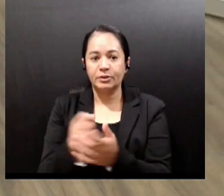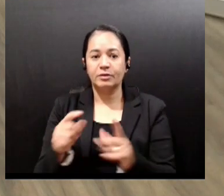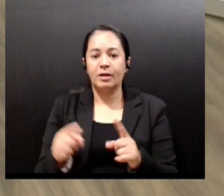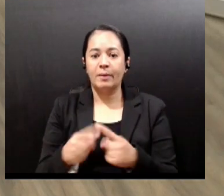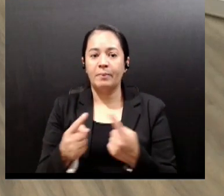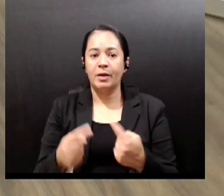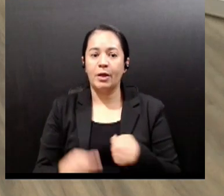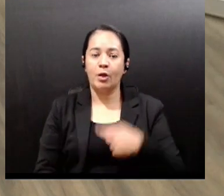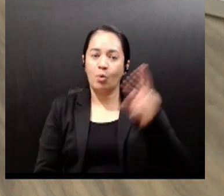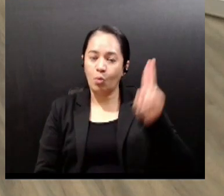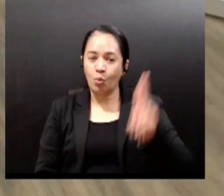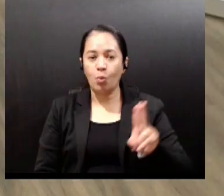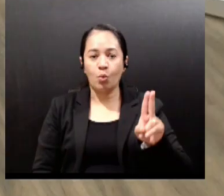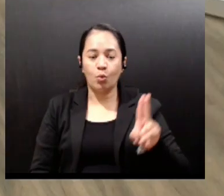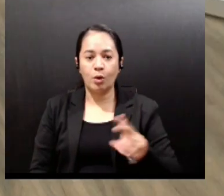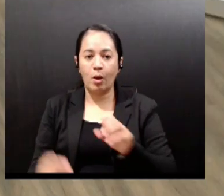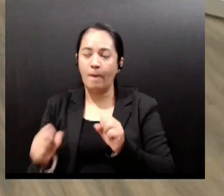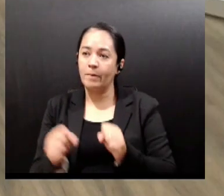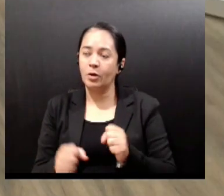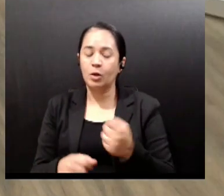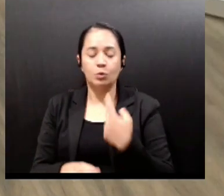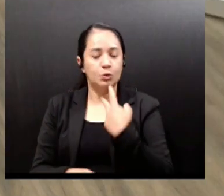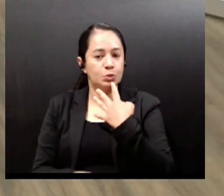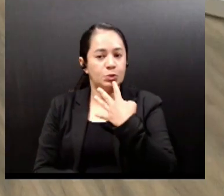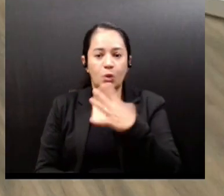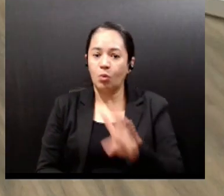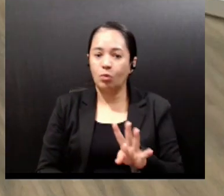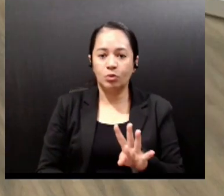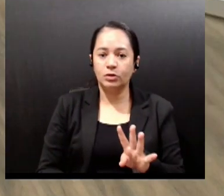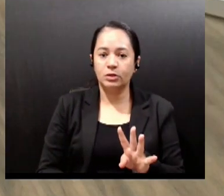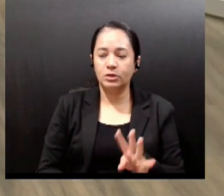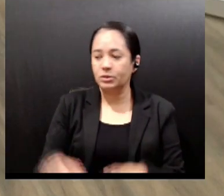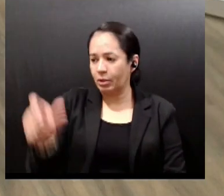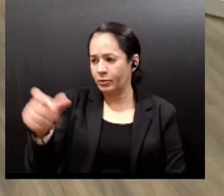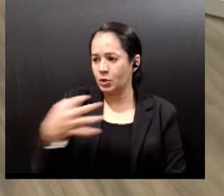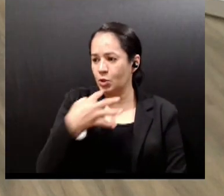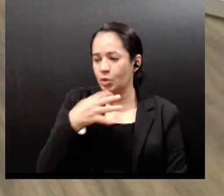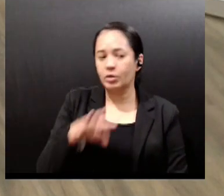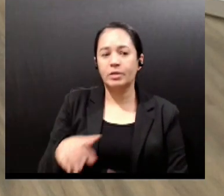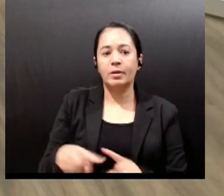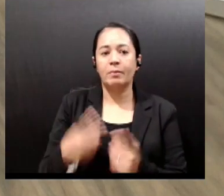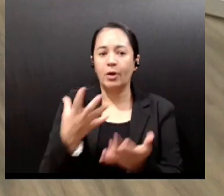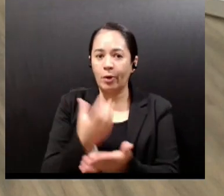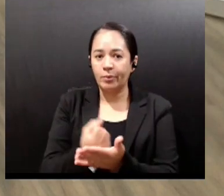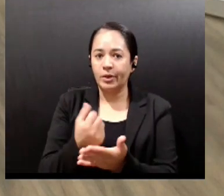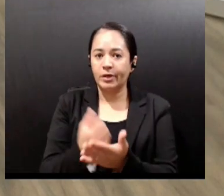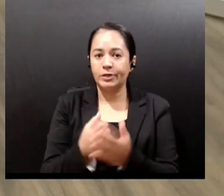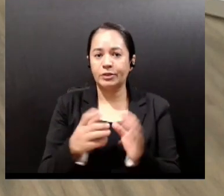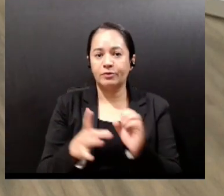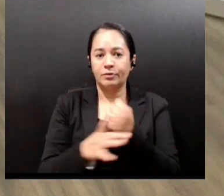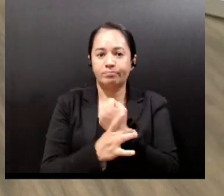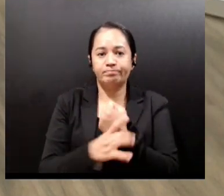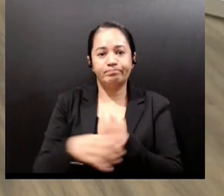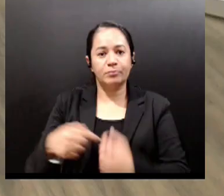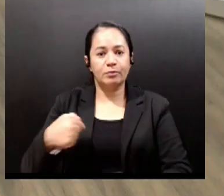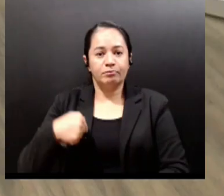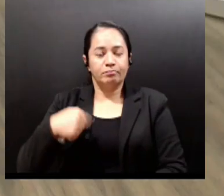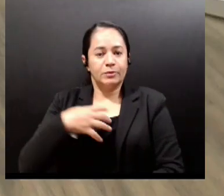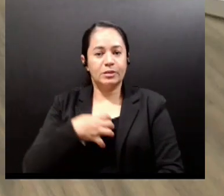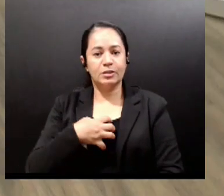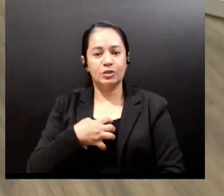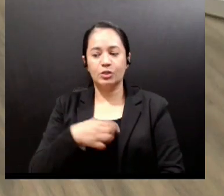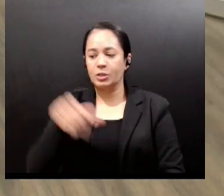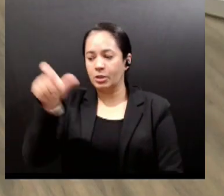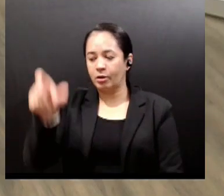Eu posso não conhecer, nunca ter visto aquela pessoa, mas o aplicativo me dá essa segurança, né, de que essa pessoa,